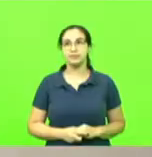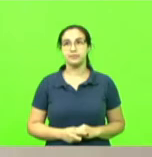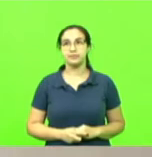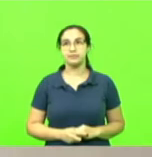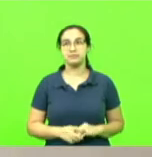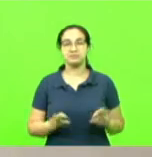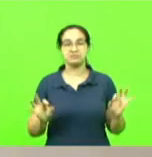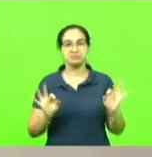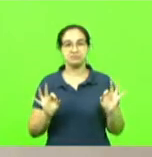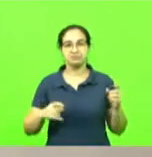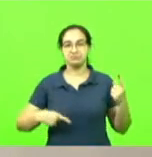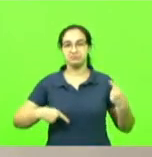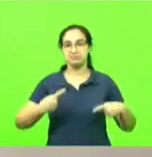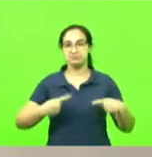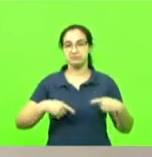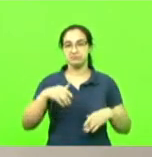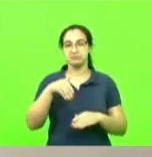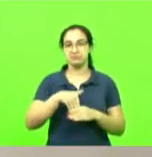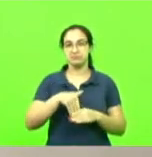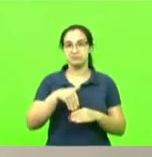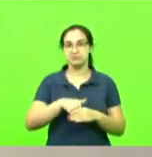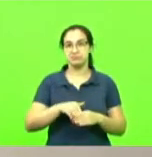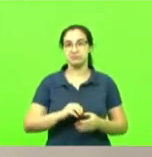não havendo quem queira discutir, em votação.